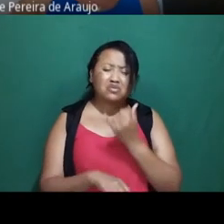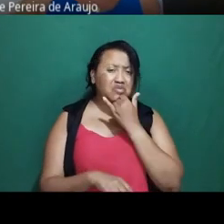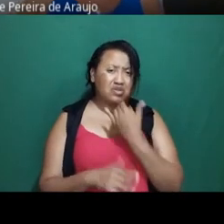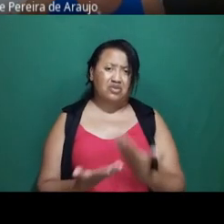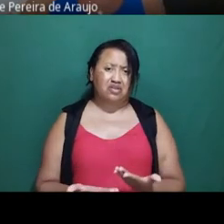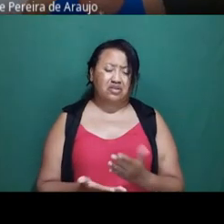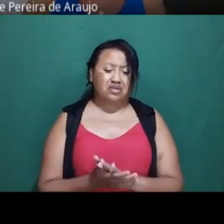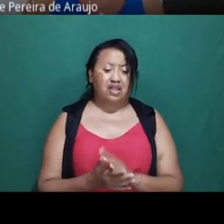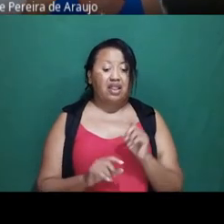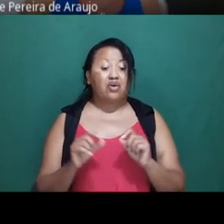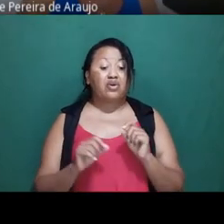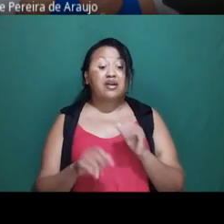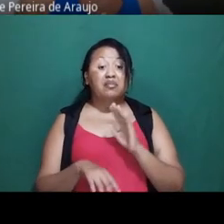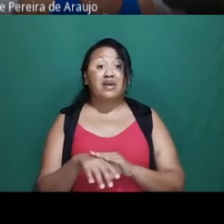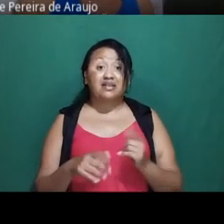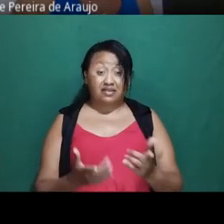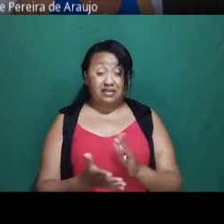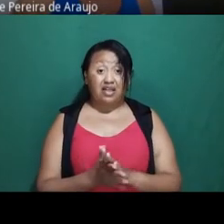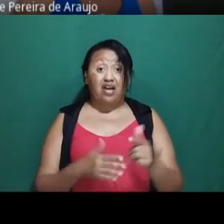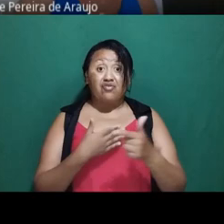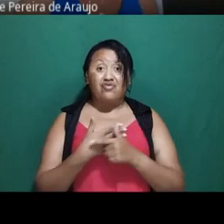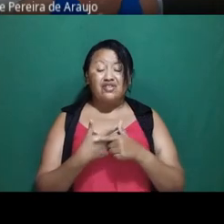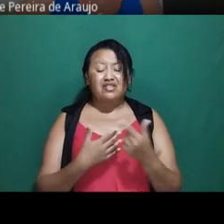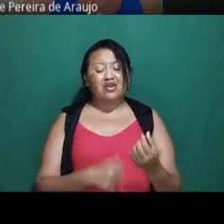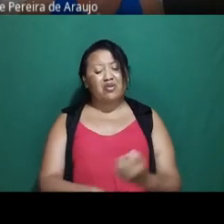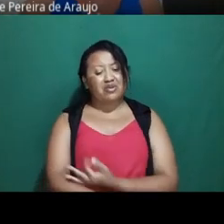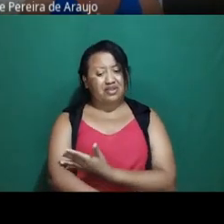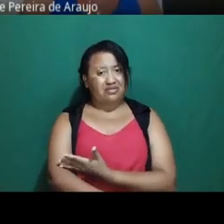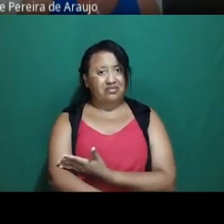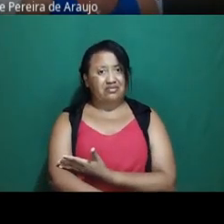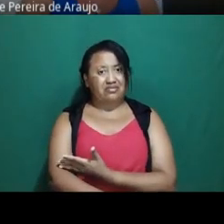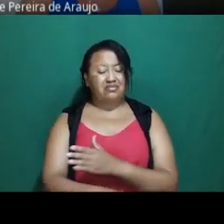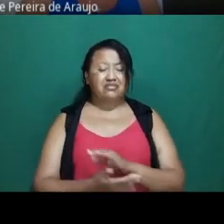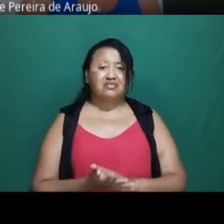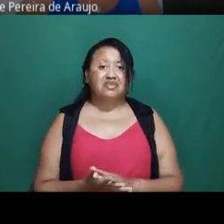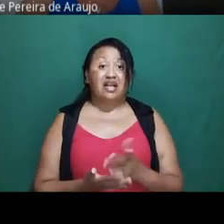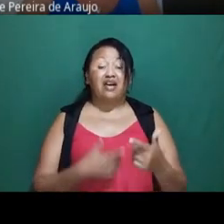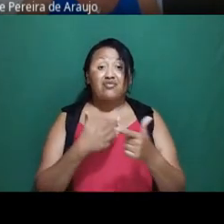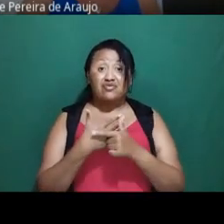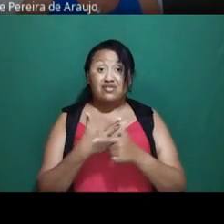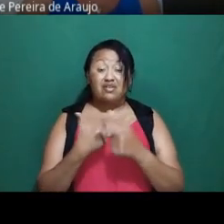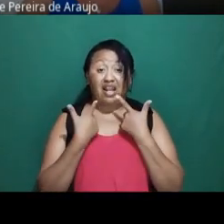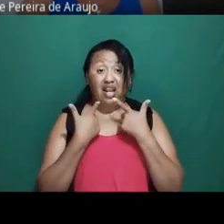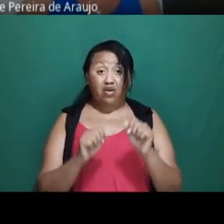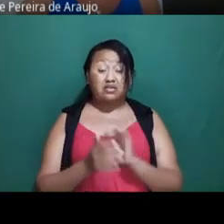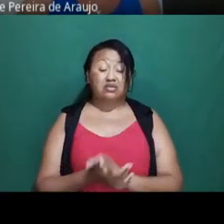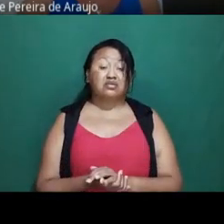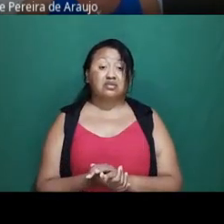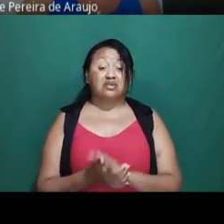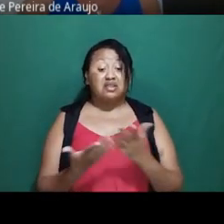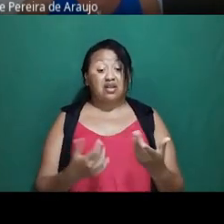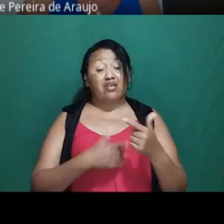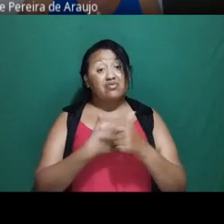bom então vamos ver o que que pede pede sobre função emotiva Vê aí a aflição né da linguagem a função